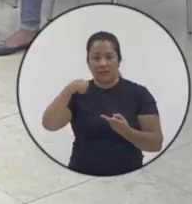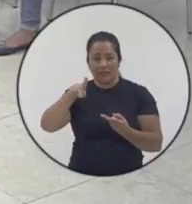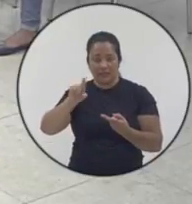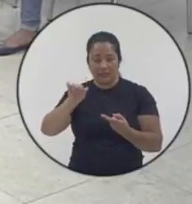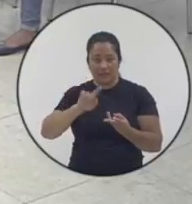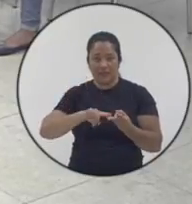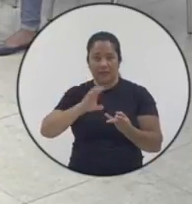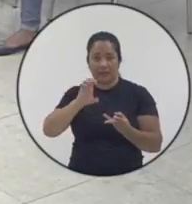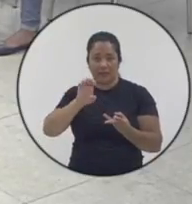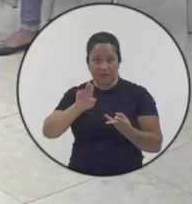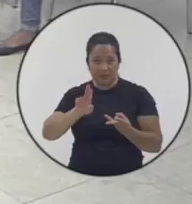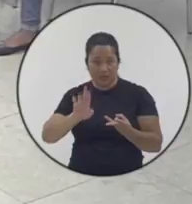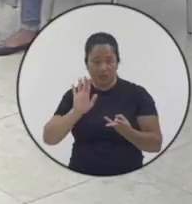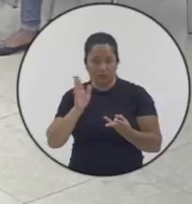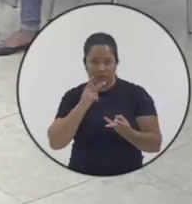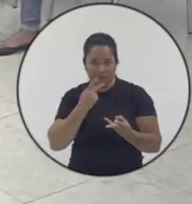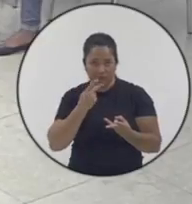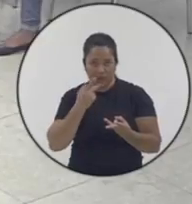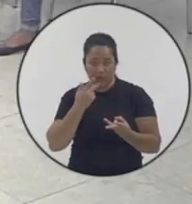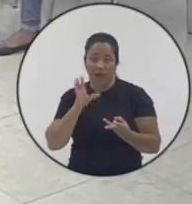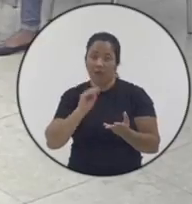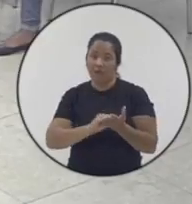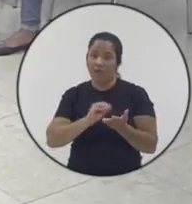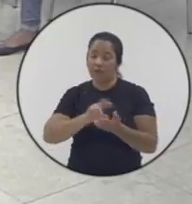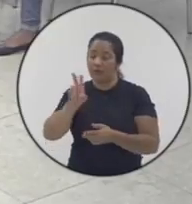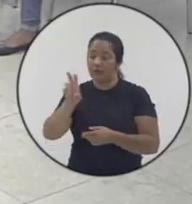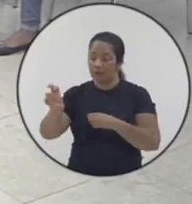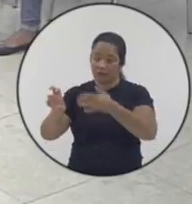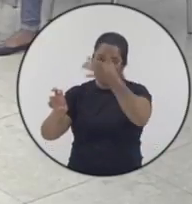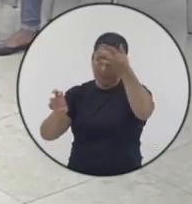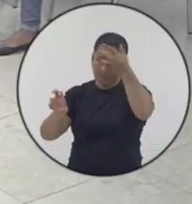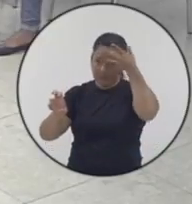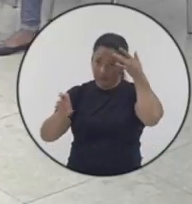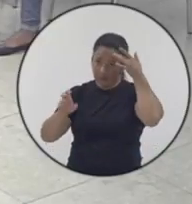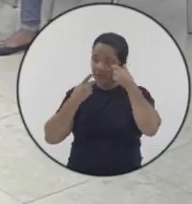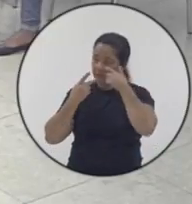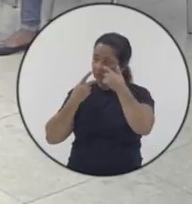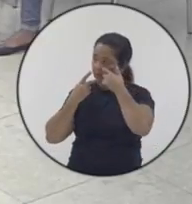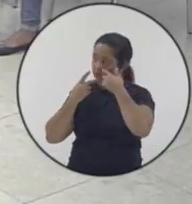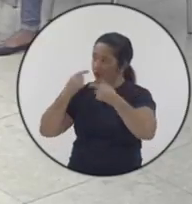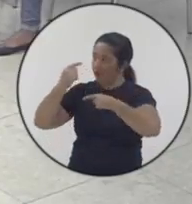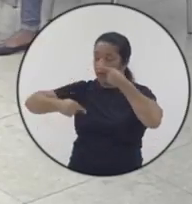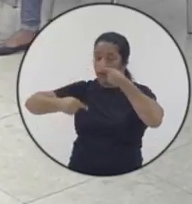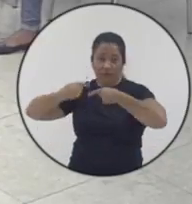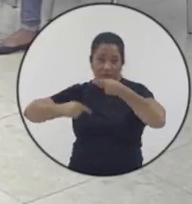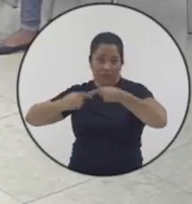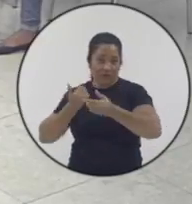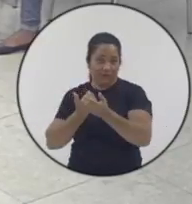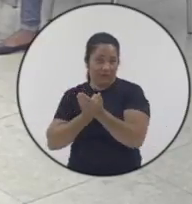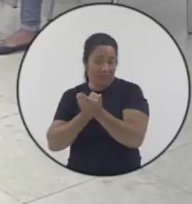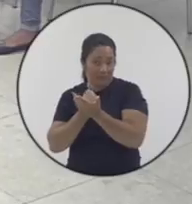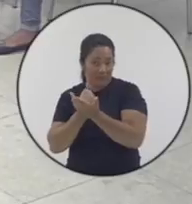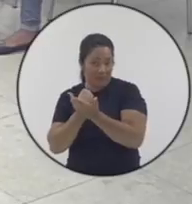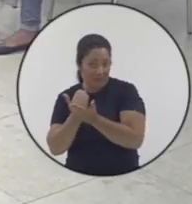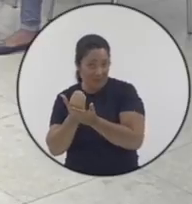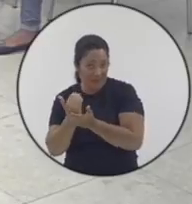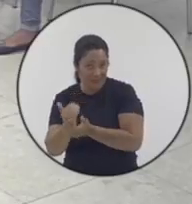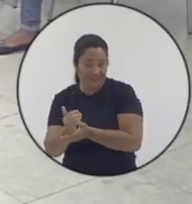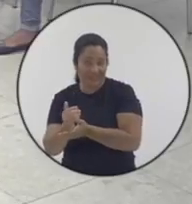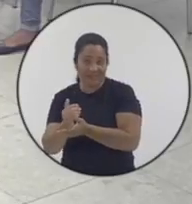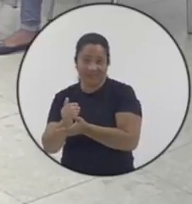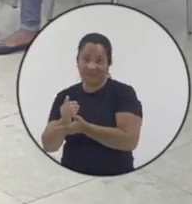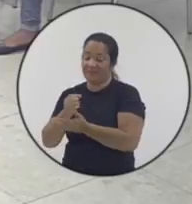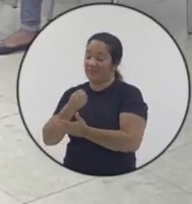5 convidados e convidadas. Na verdade, nosso debate só está começando e já está com toda essa potência,